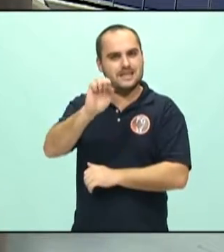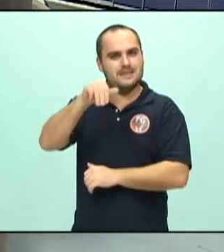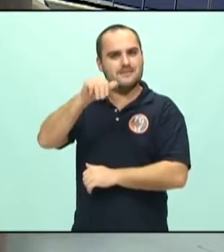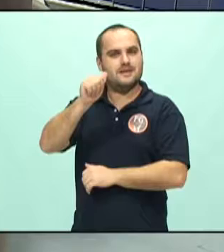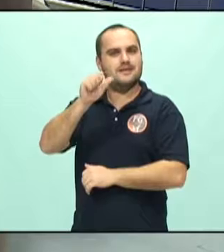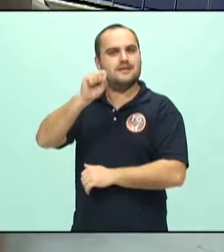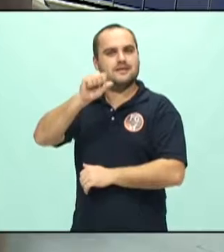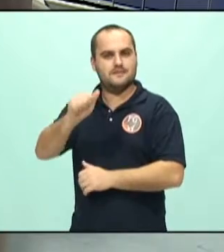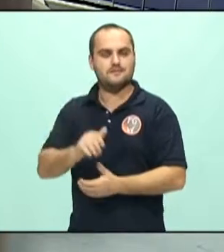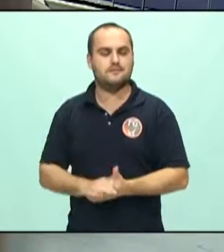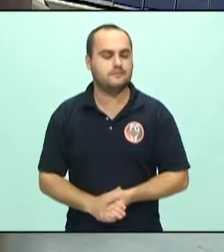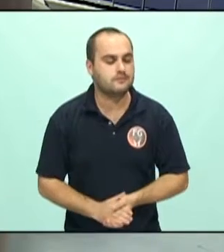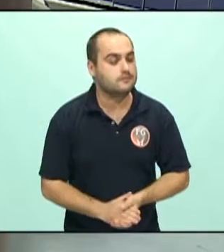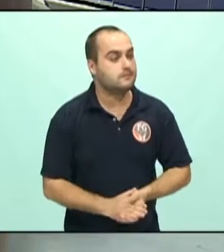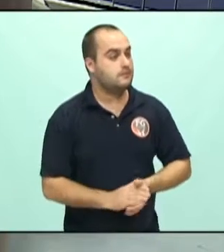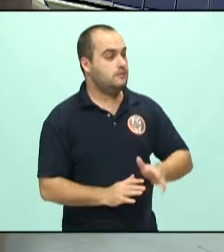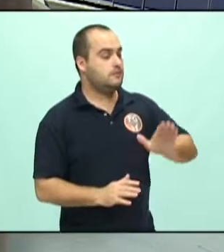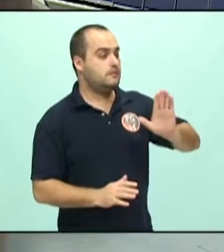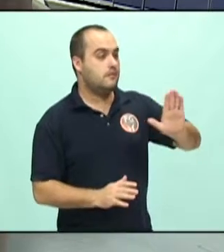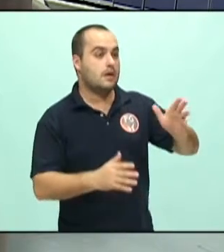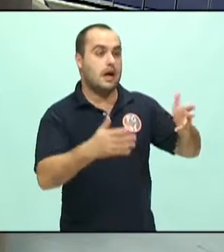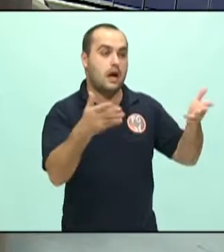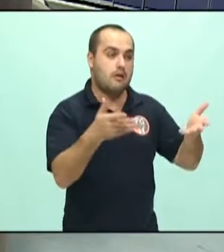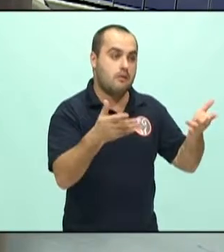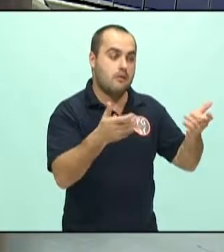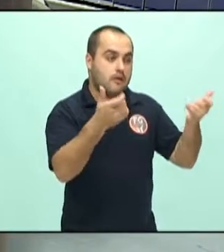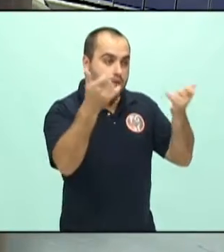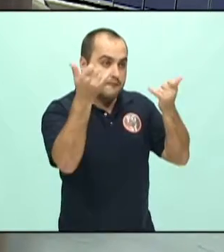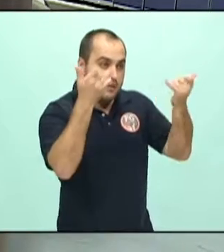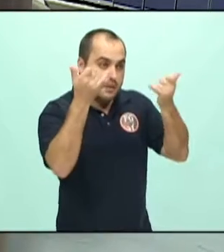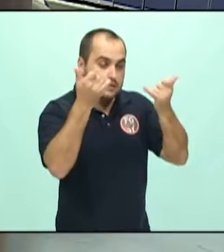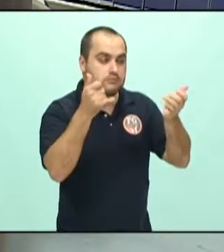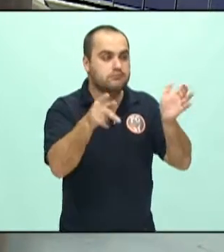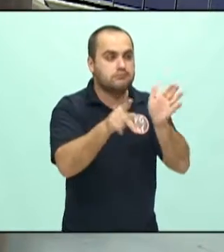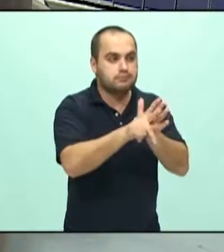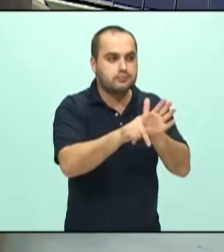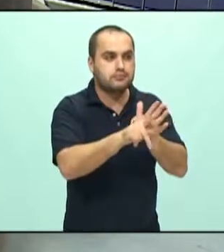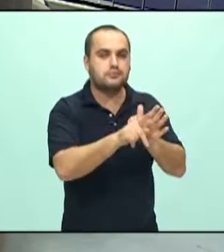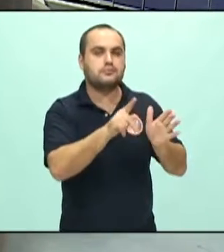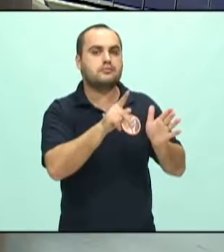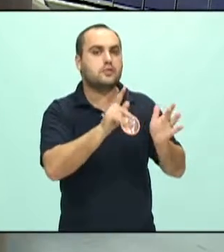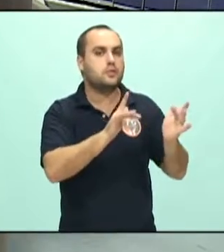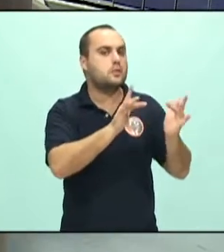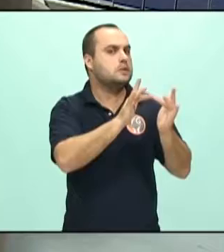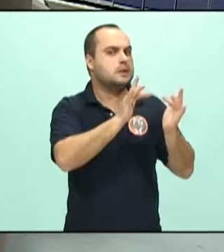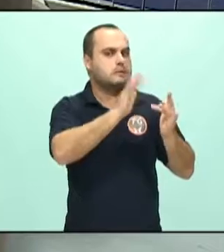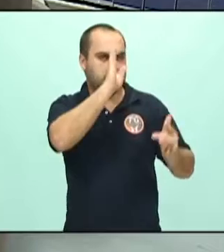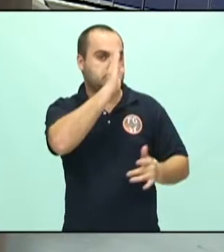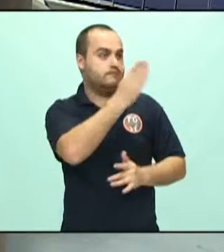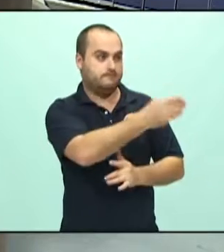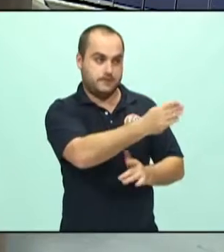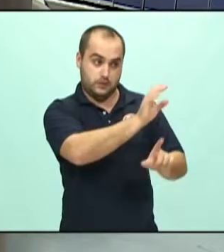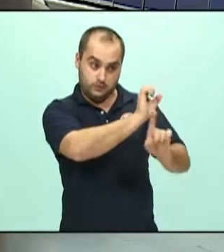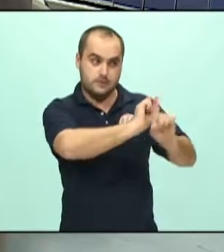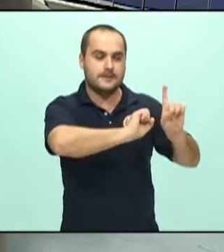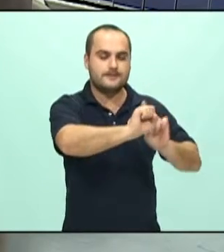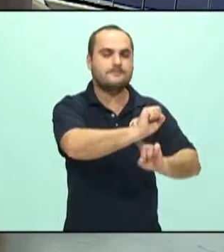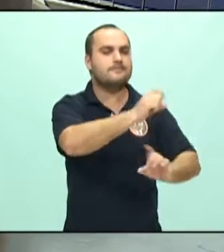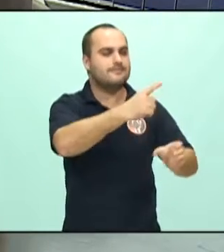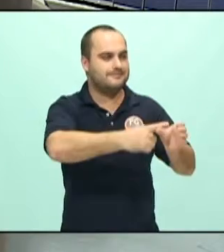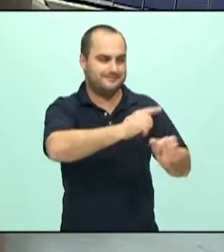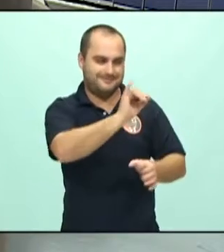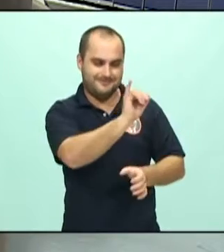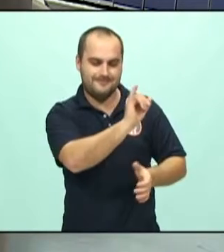encontro nem a comunidade itajaiense mas é necessário também pensar e às vezes é gerar esse